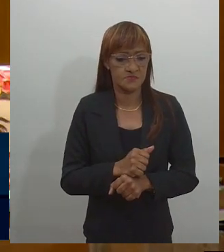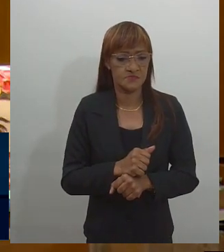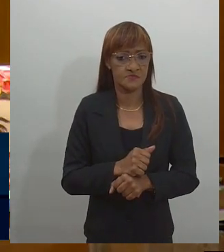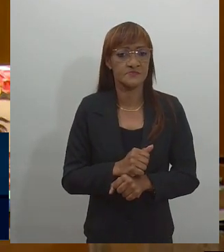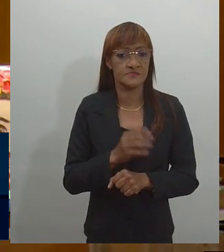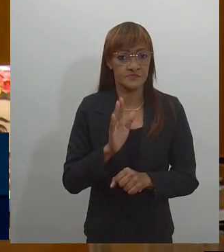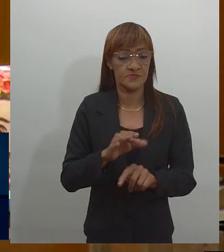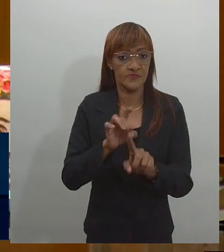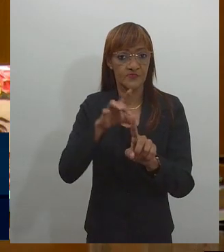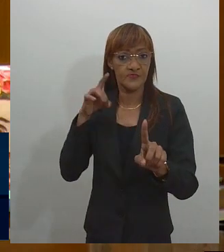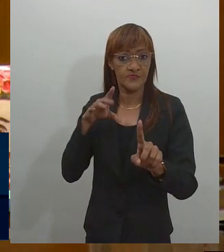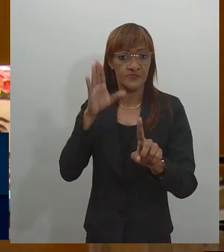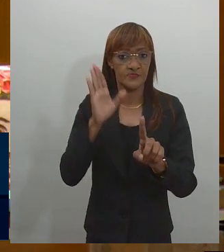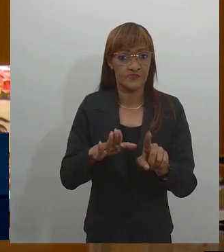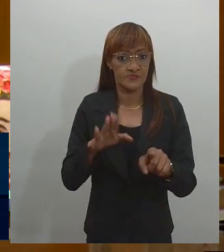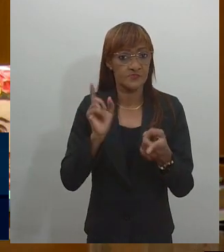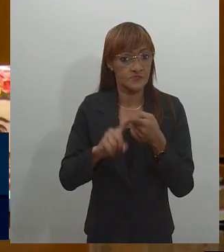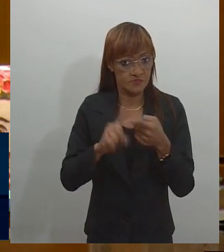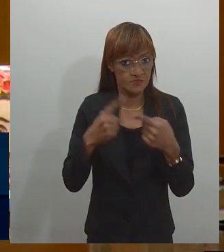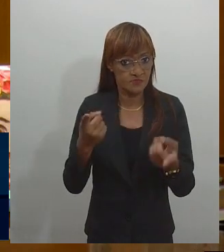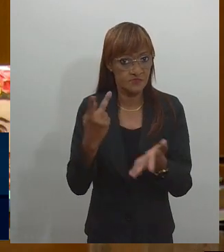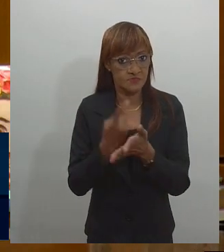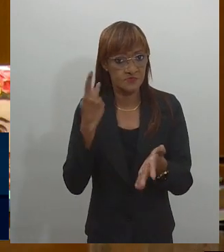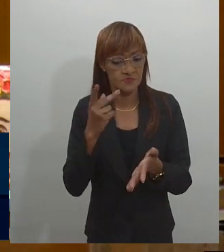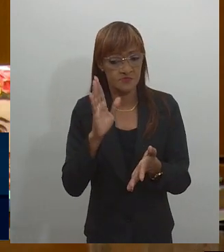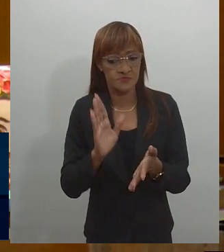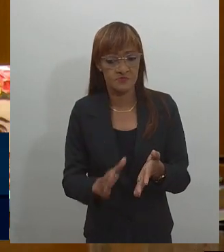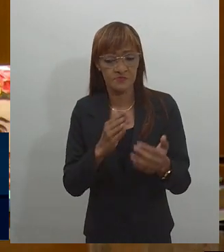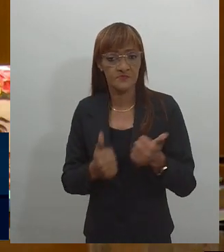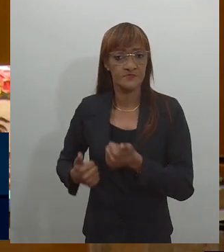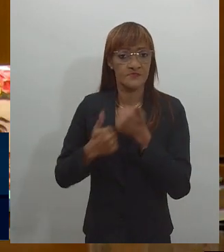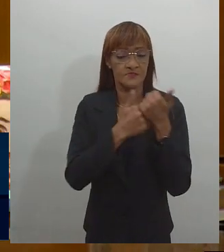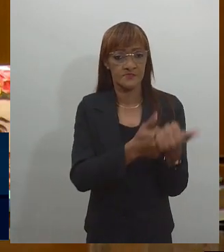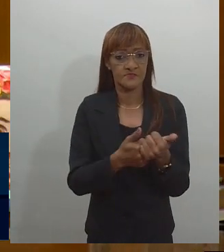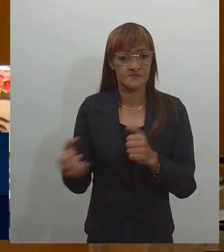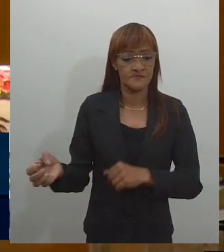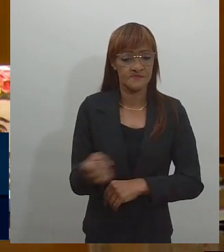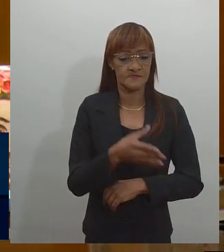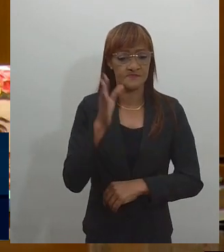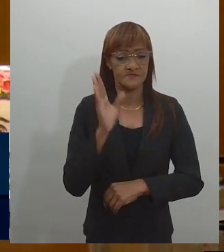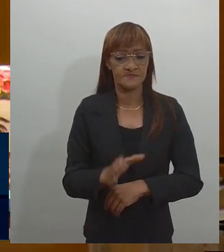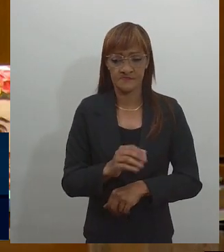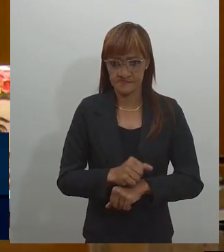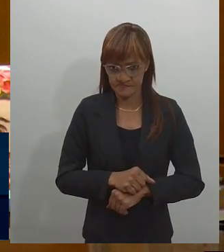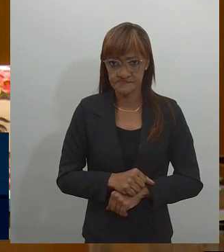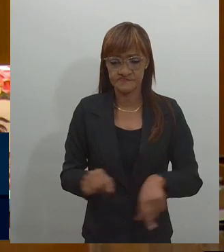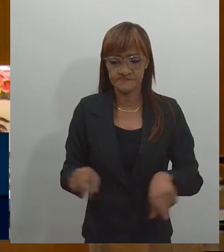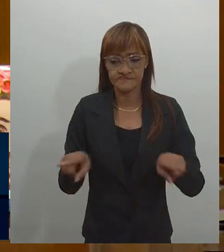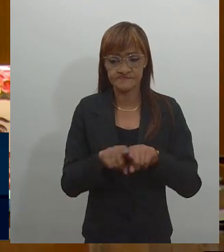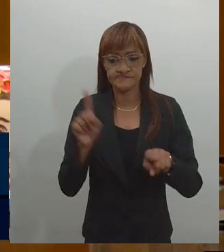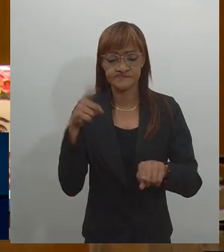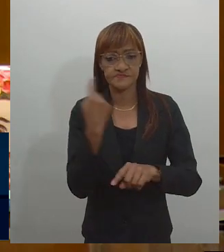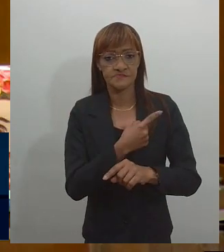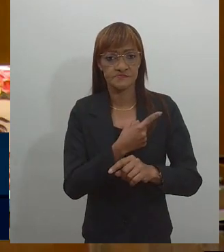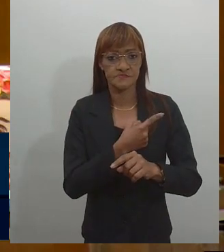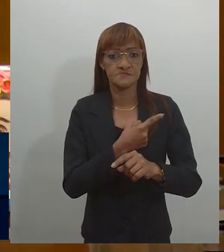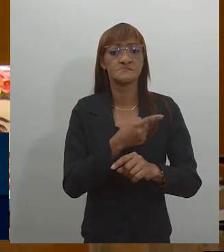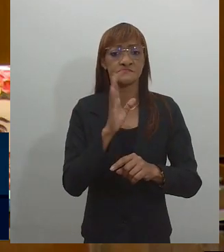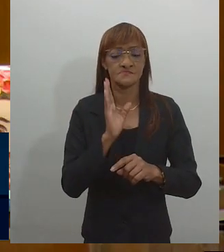e apoio às novas mandatárias LGBTQIA+ eleitas, fortalecer os